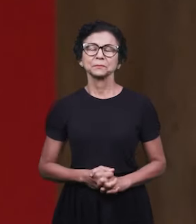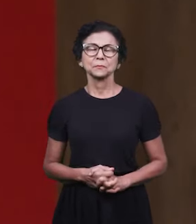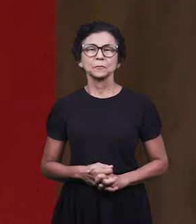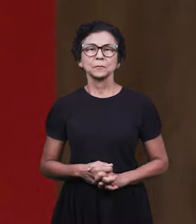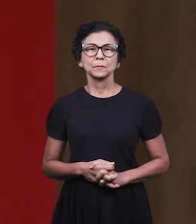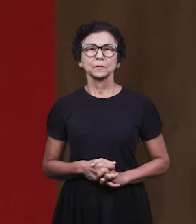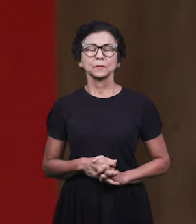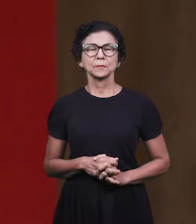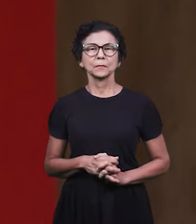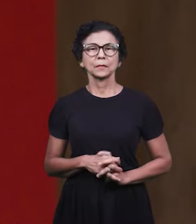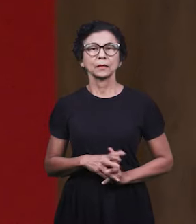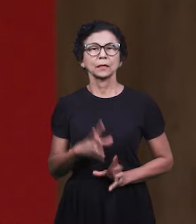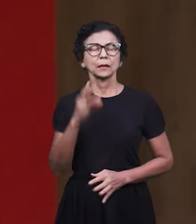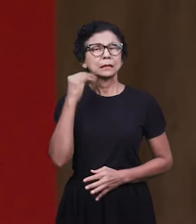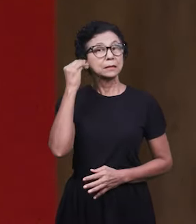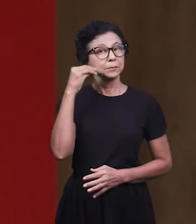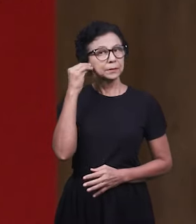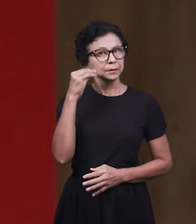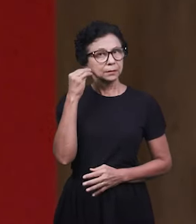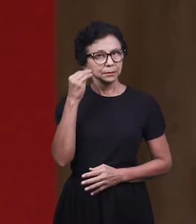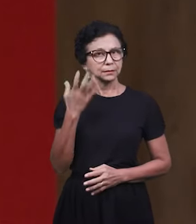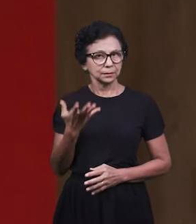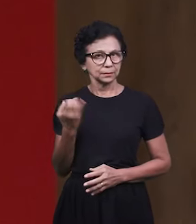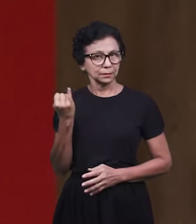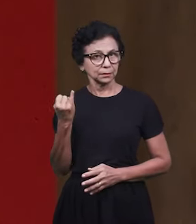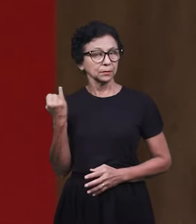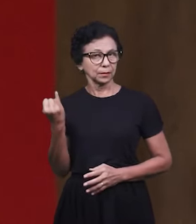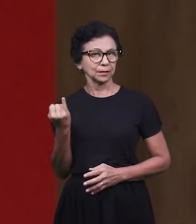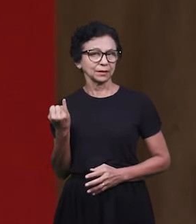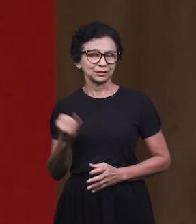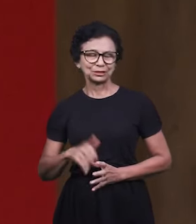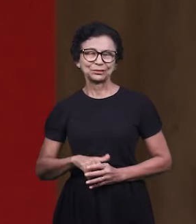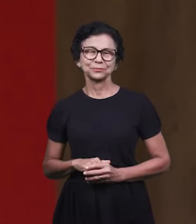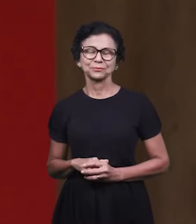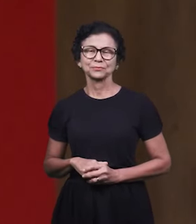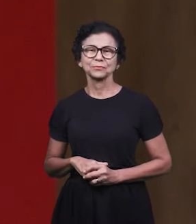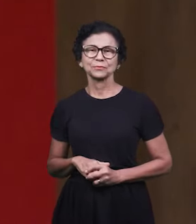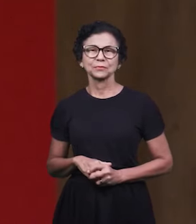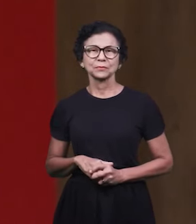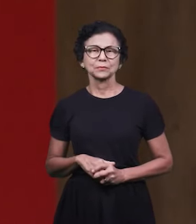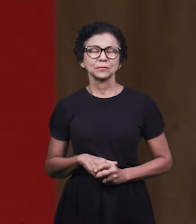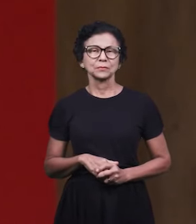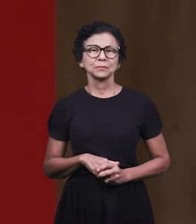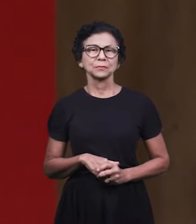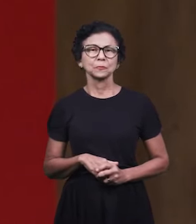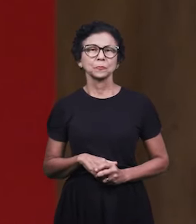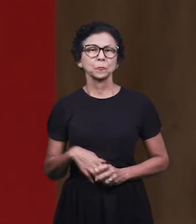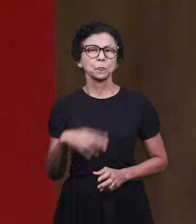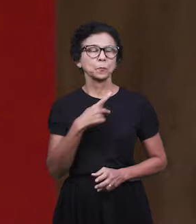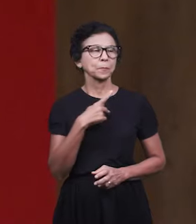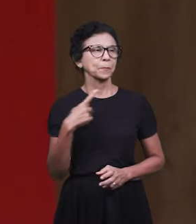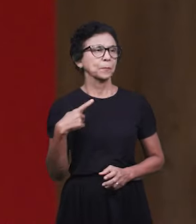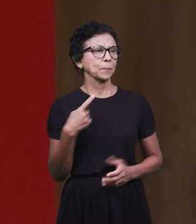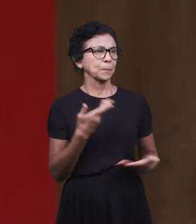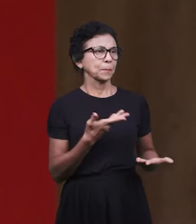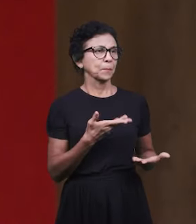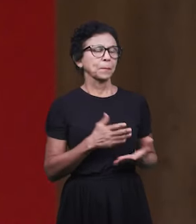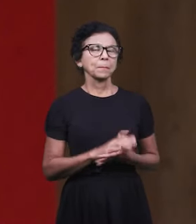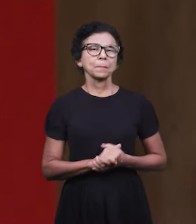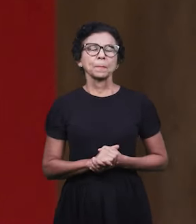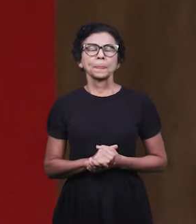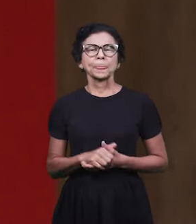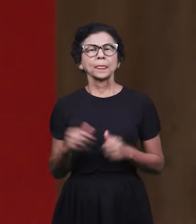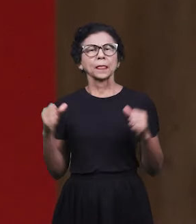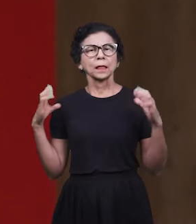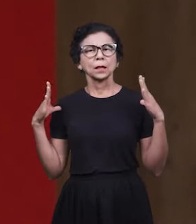a experiência, isso é muito importante. E aí nós vamos começar com o pastor Marcelo. A